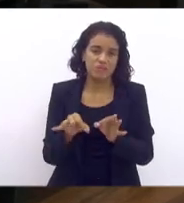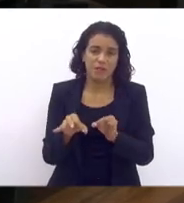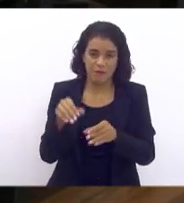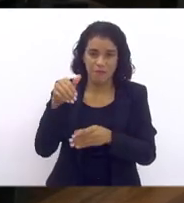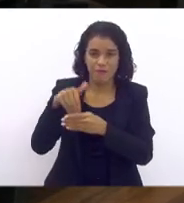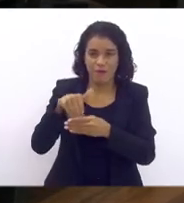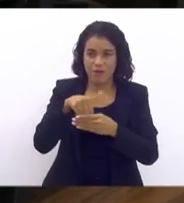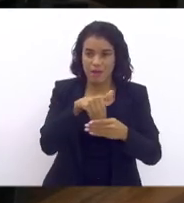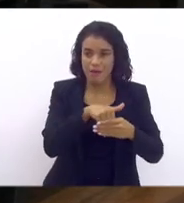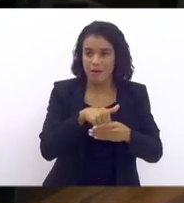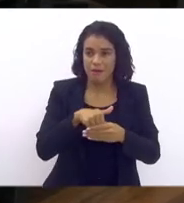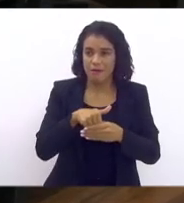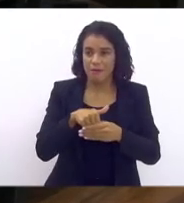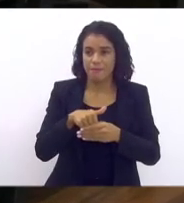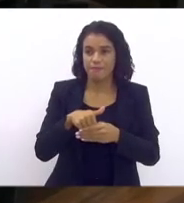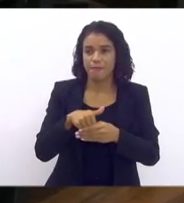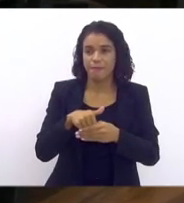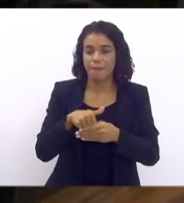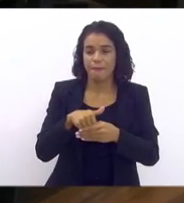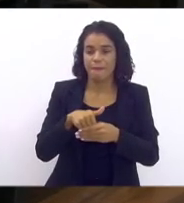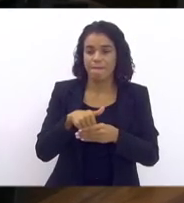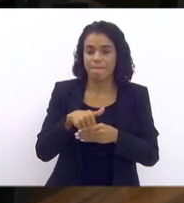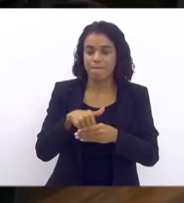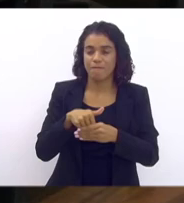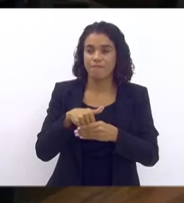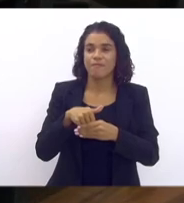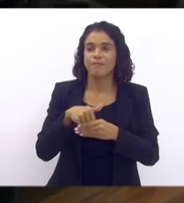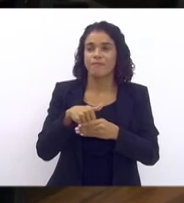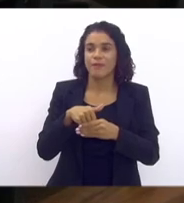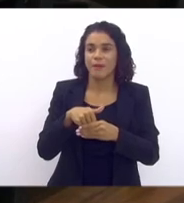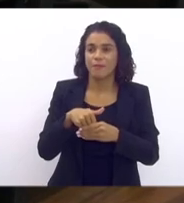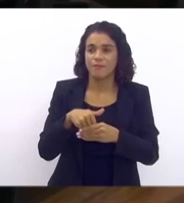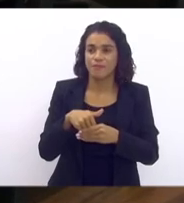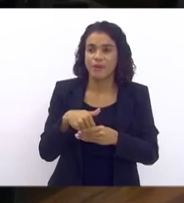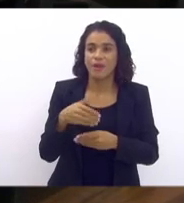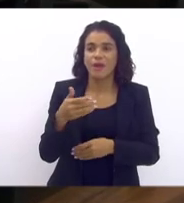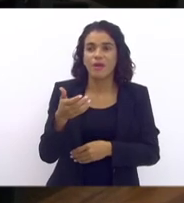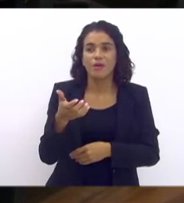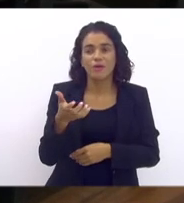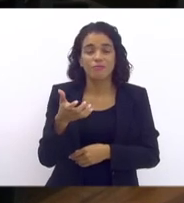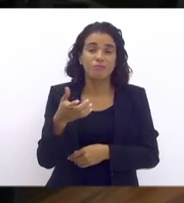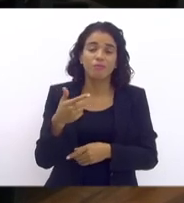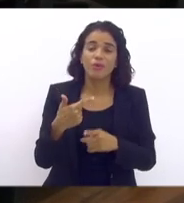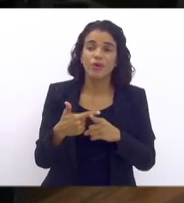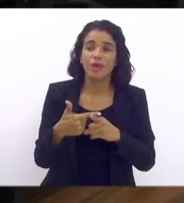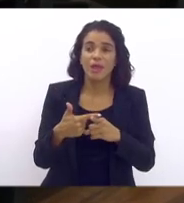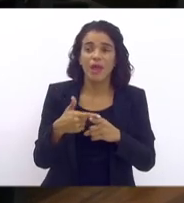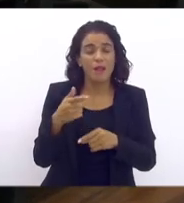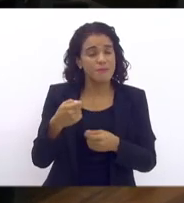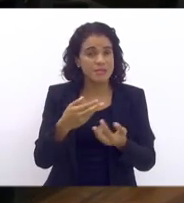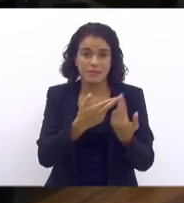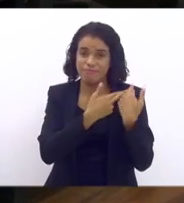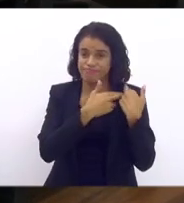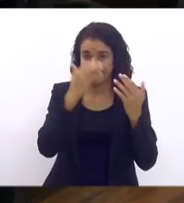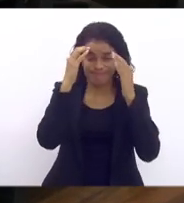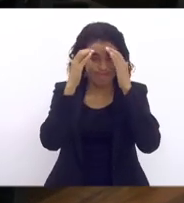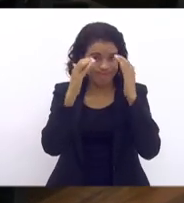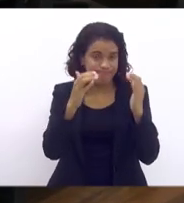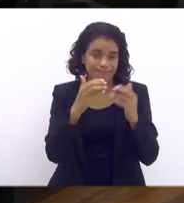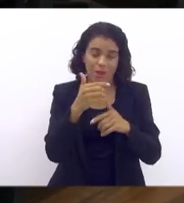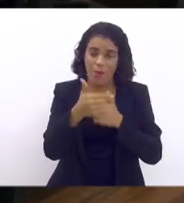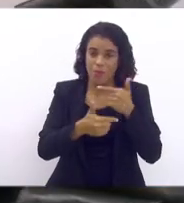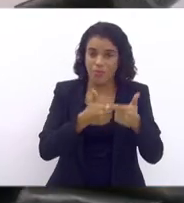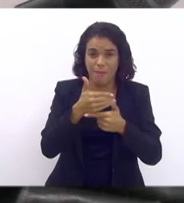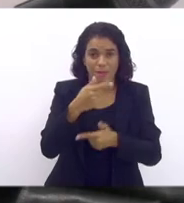mais só queria que ficasse claro que a essa comissão essa Força Tarefa porque sen vão querer devar o foco eles tem que cumprir o papel deles já